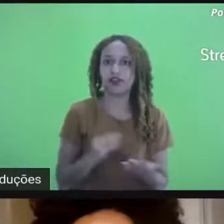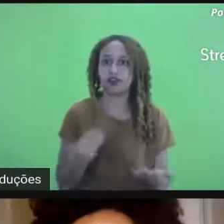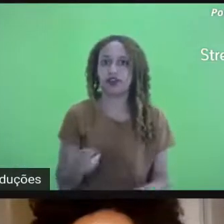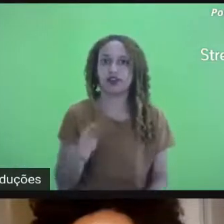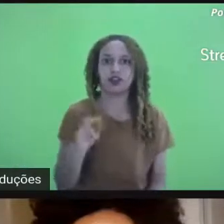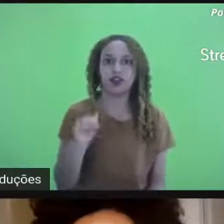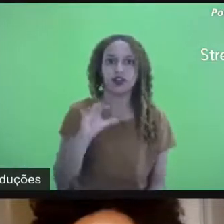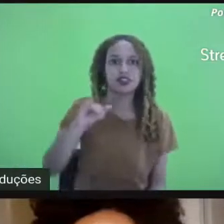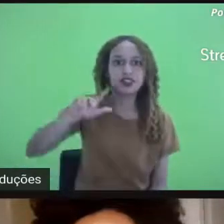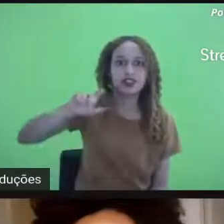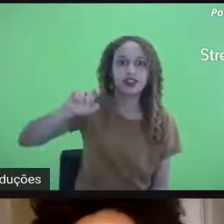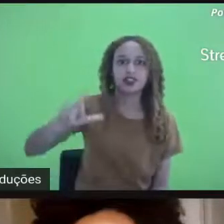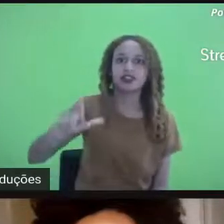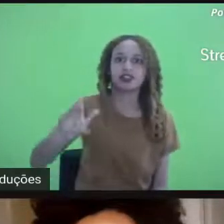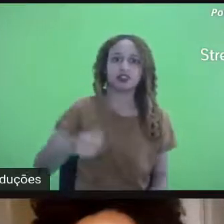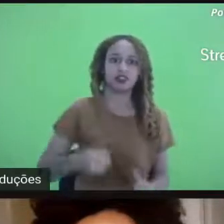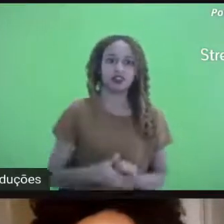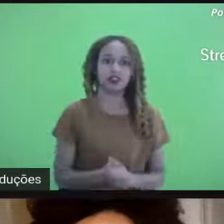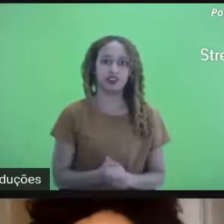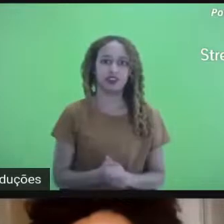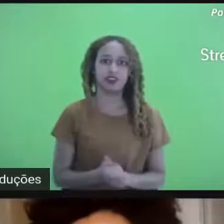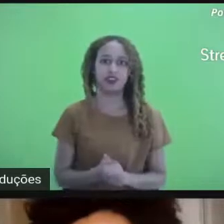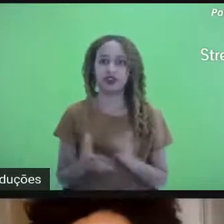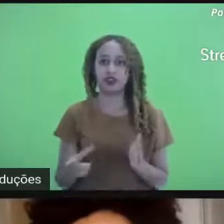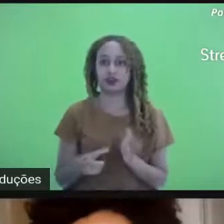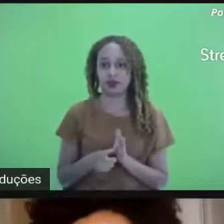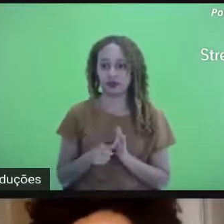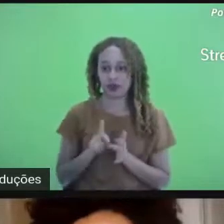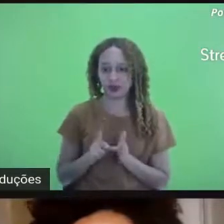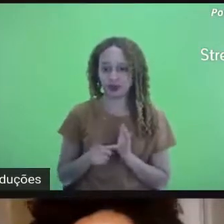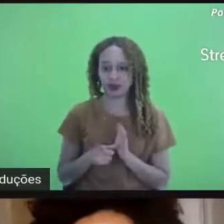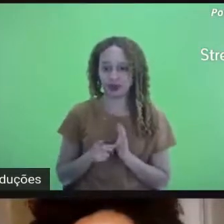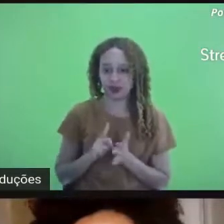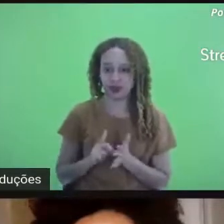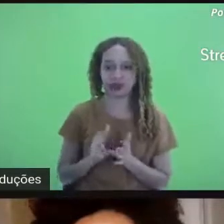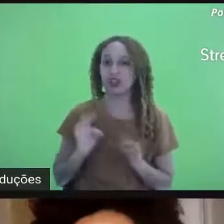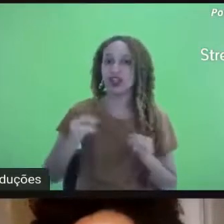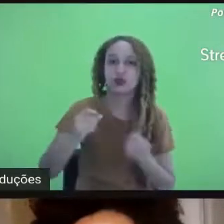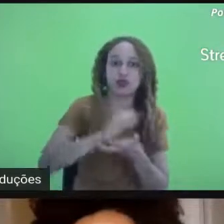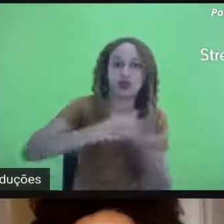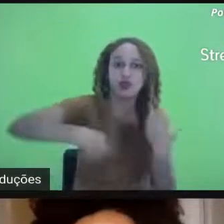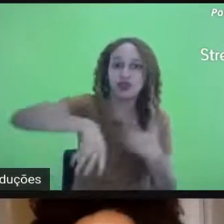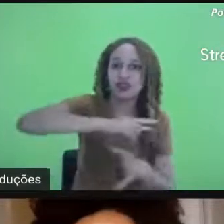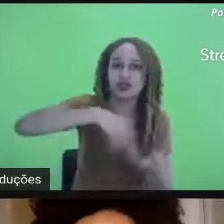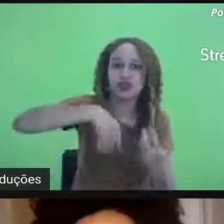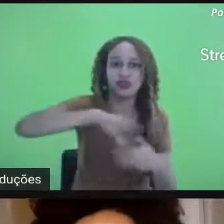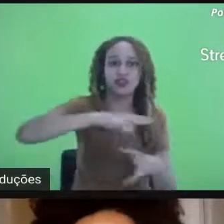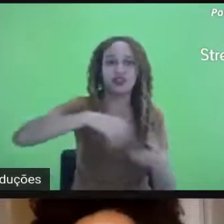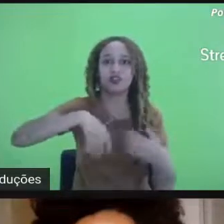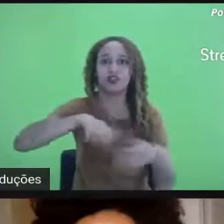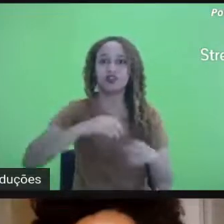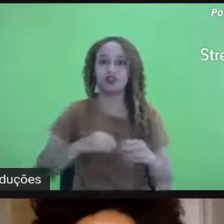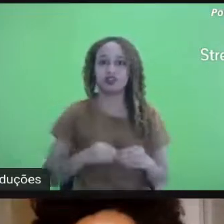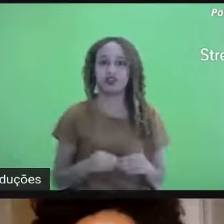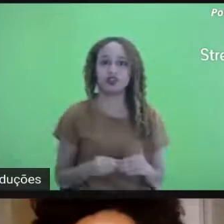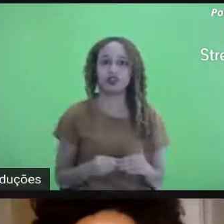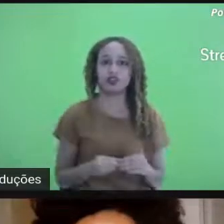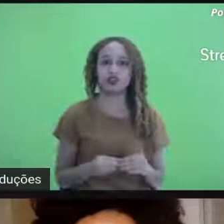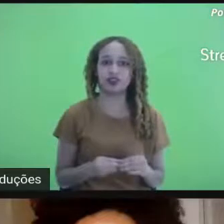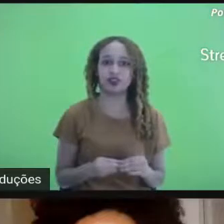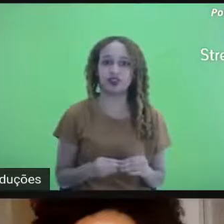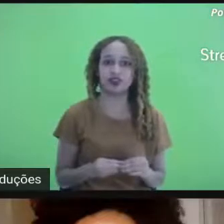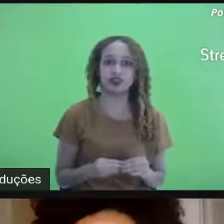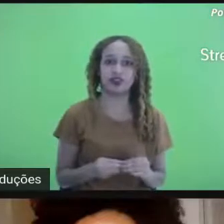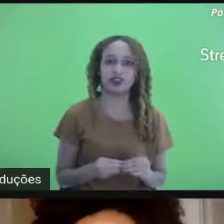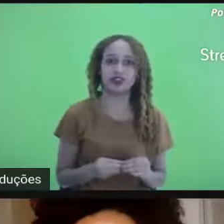vê, porque está muito conectado com o anti, com o combate. Né? É tipo assim, quando a gente brincava na rua quando